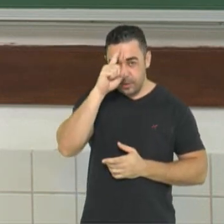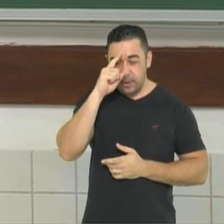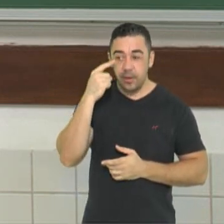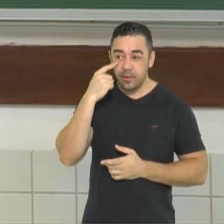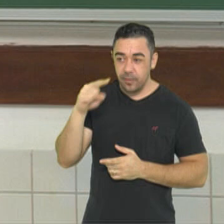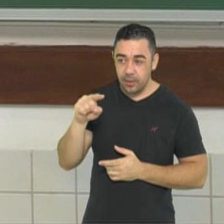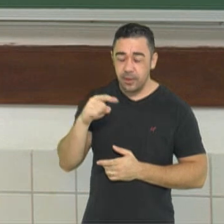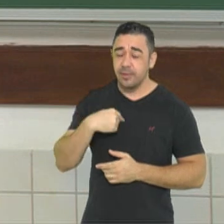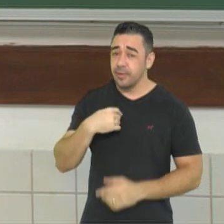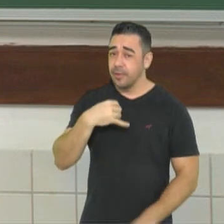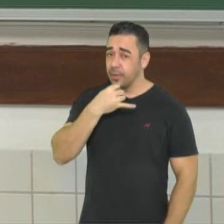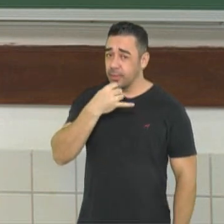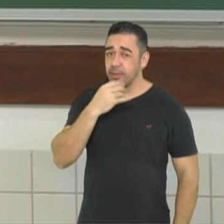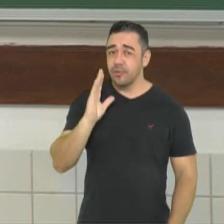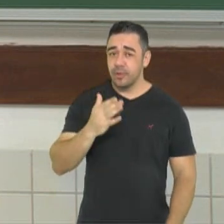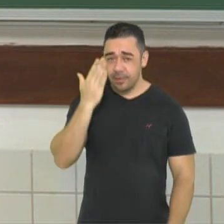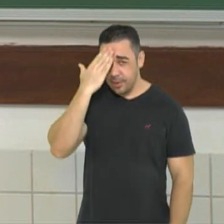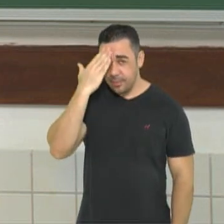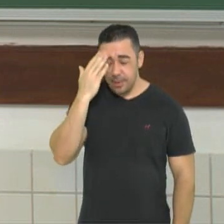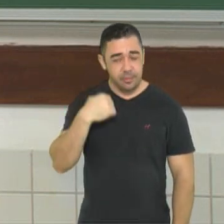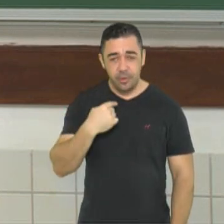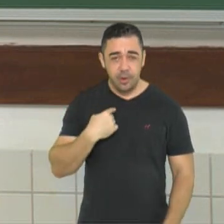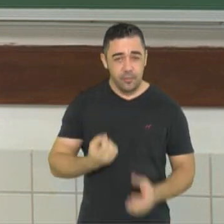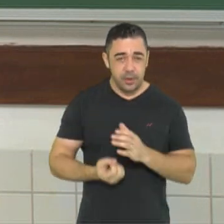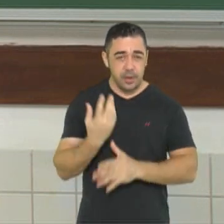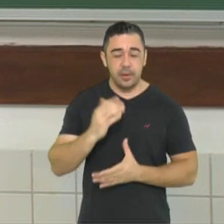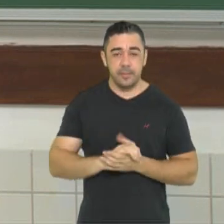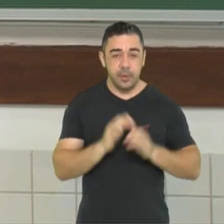Eu fiquei tão chateado quando descobri que não fui eu que